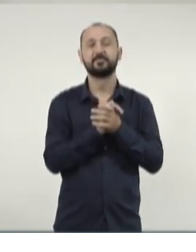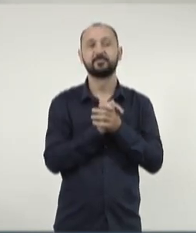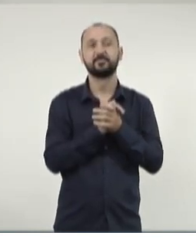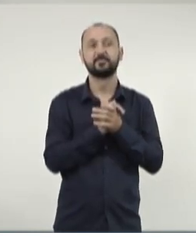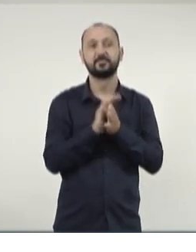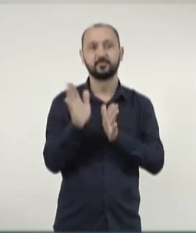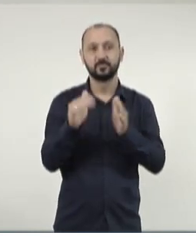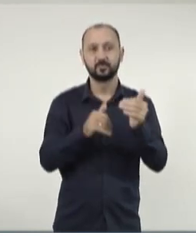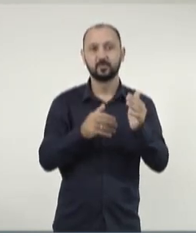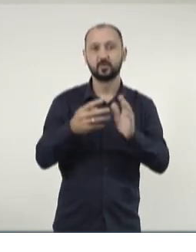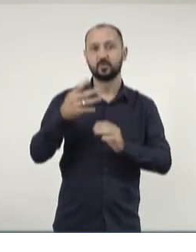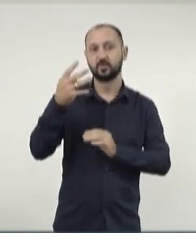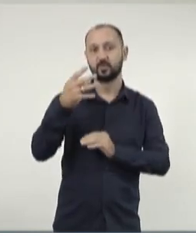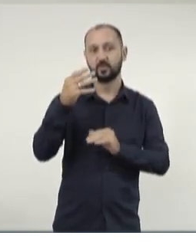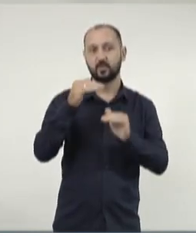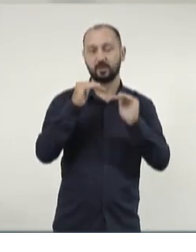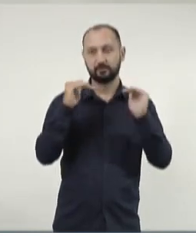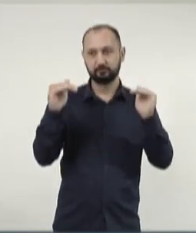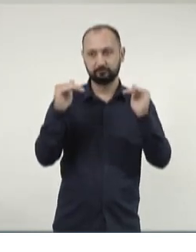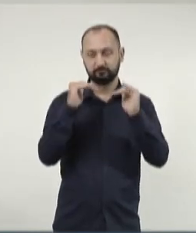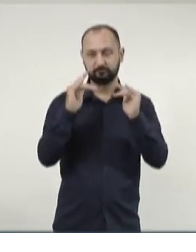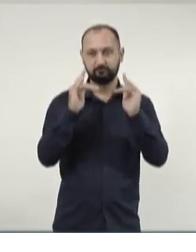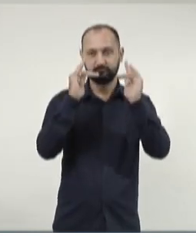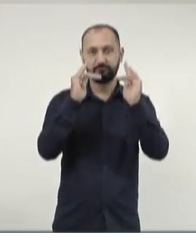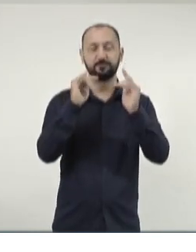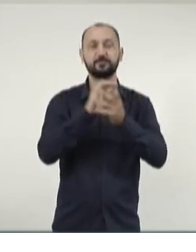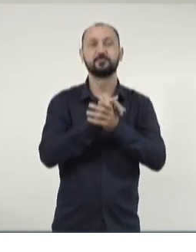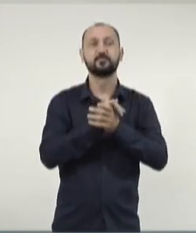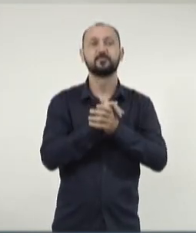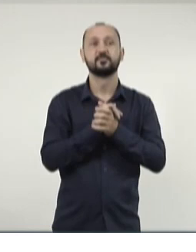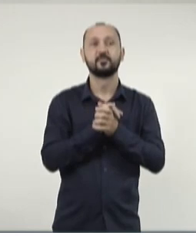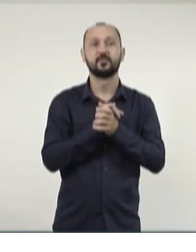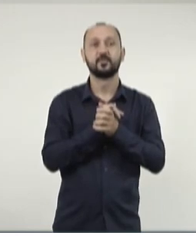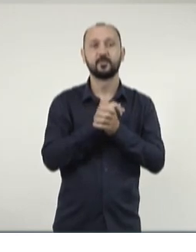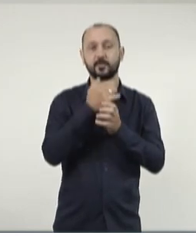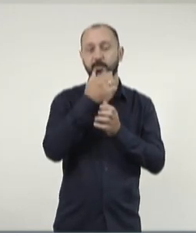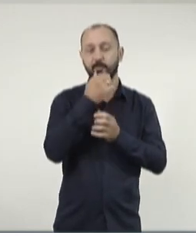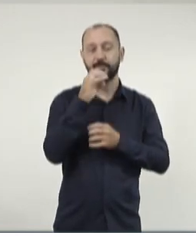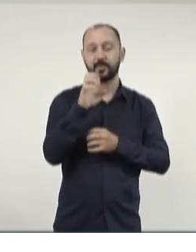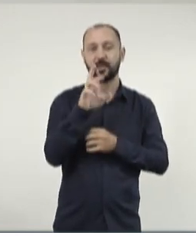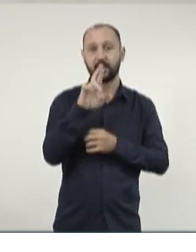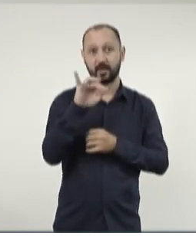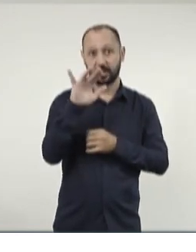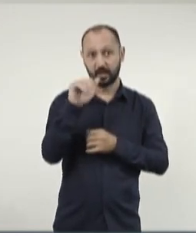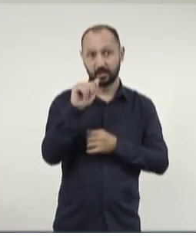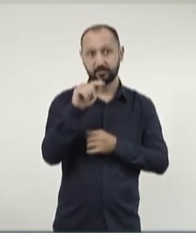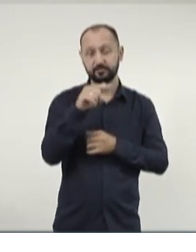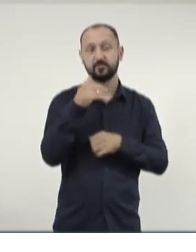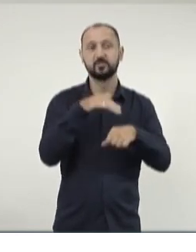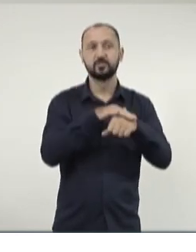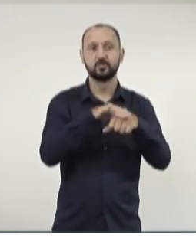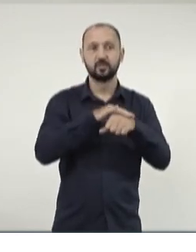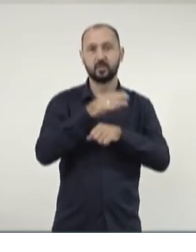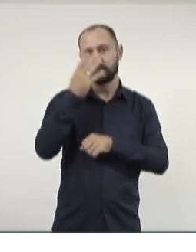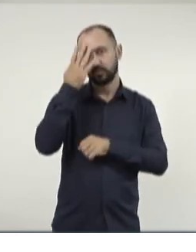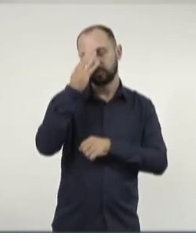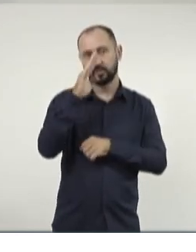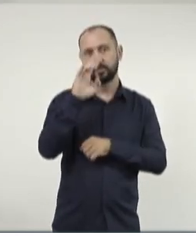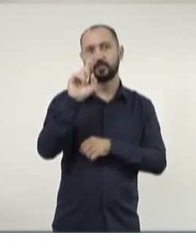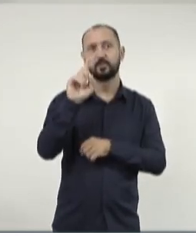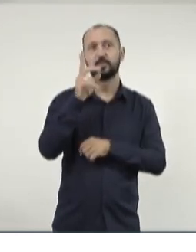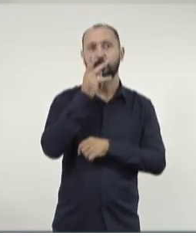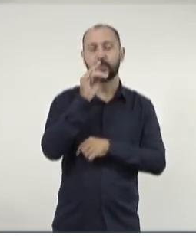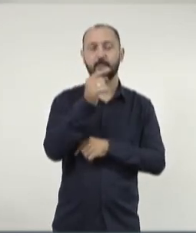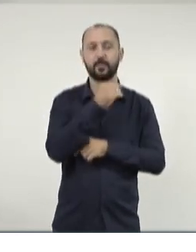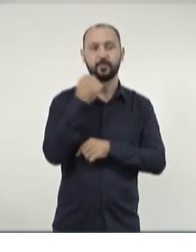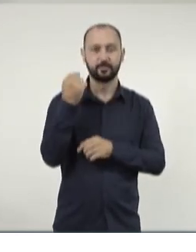no quarto andar. Do dia que a doutora Érica conversou comigo, 4 dias depois, meu pai foi a